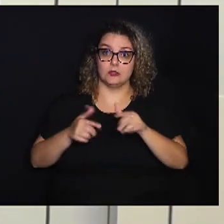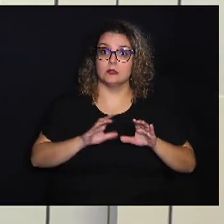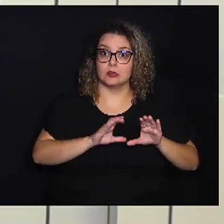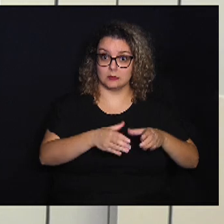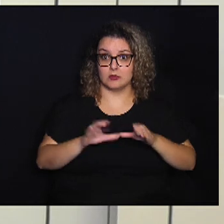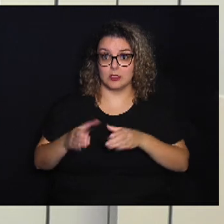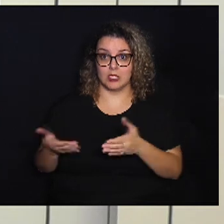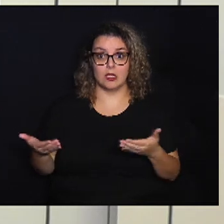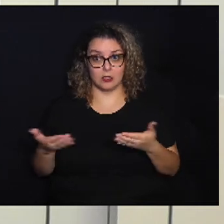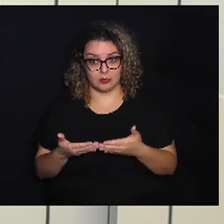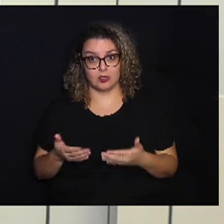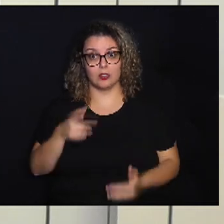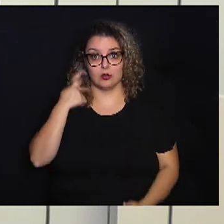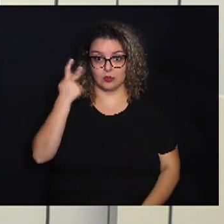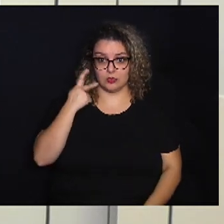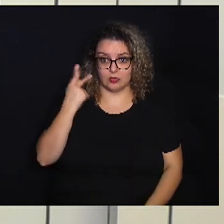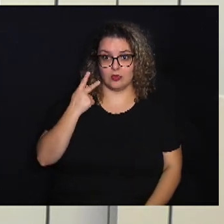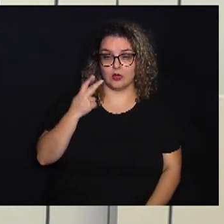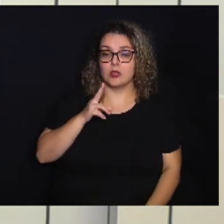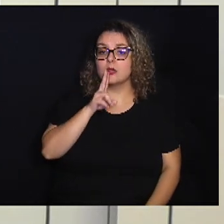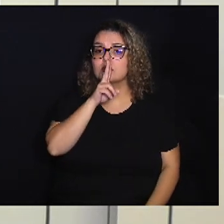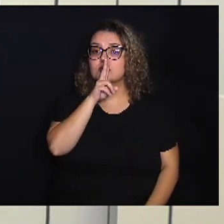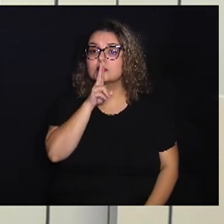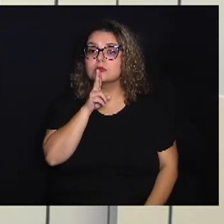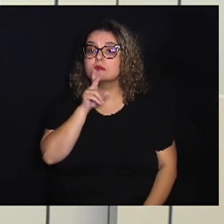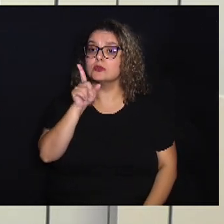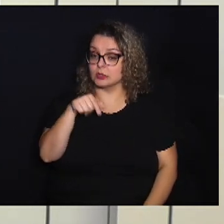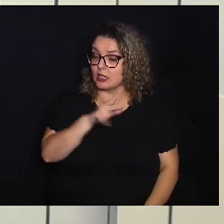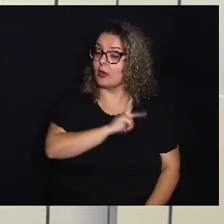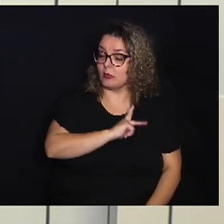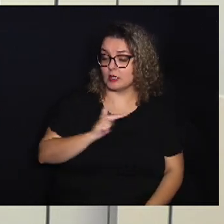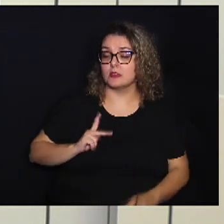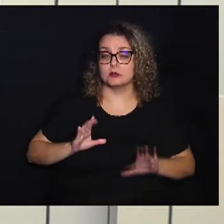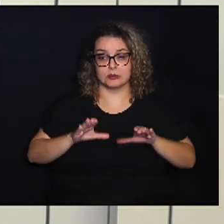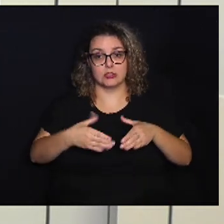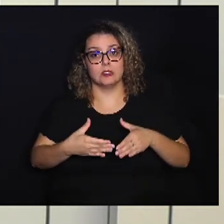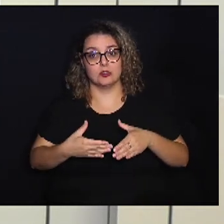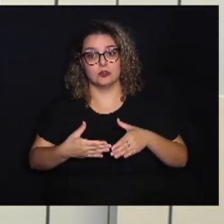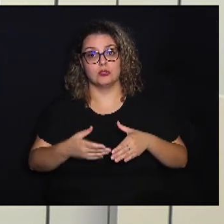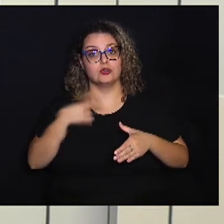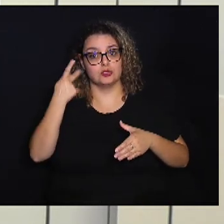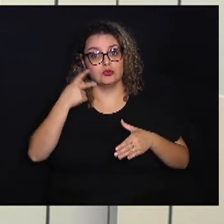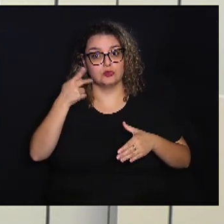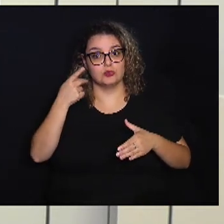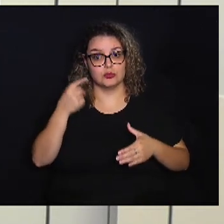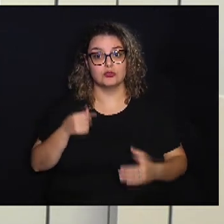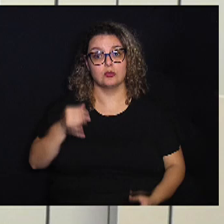comissões, agora com o vereador Nelson Osser, que é o presidente da Comissão de Políticas de Prevenção às